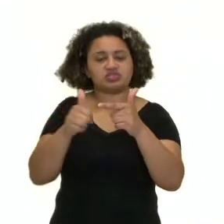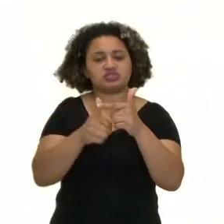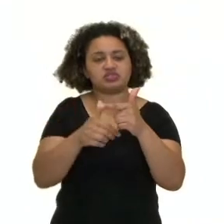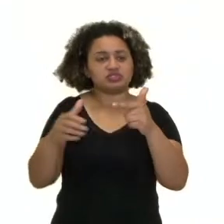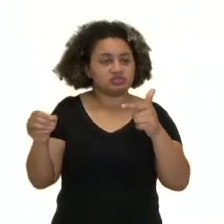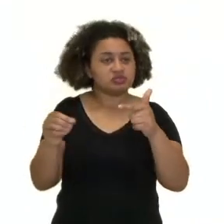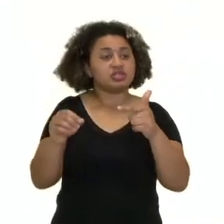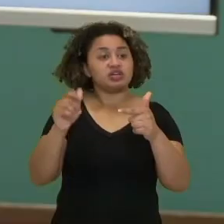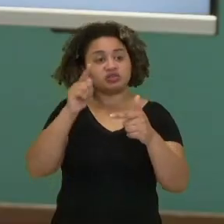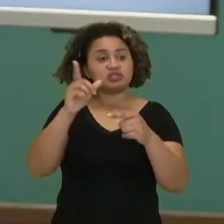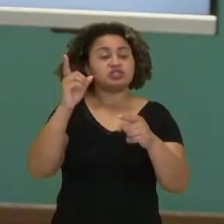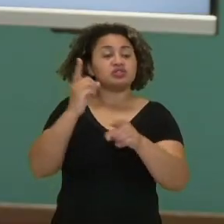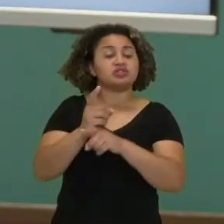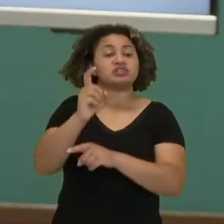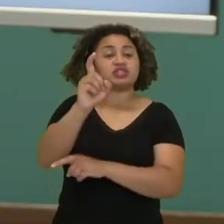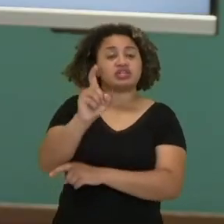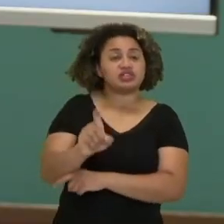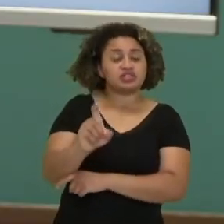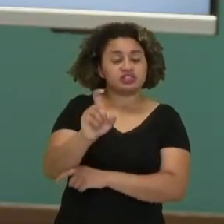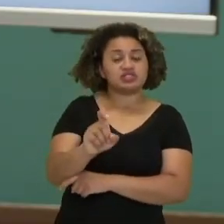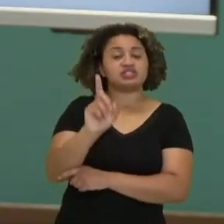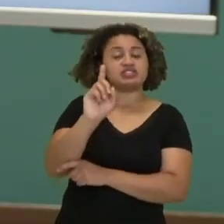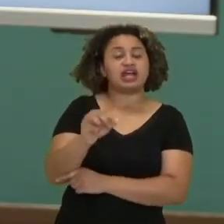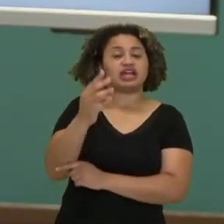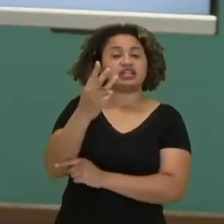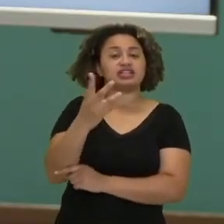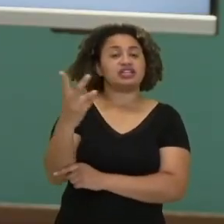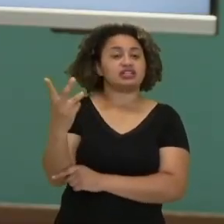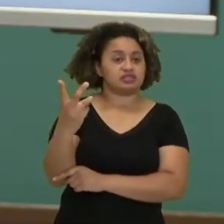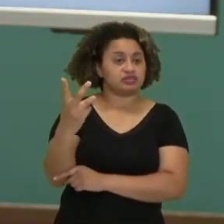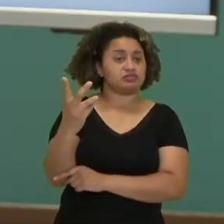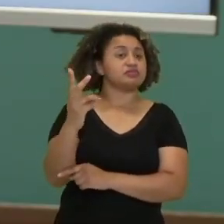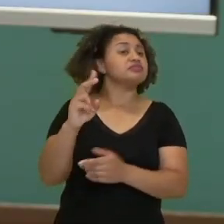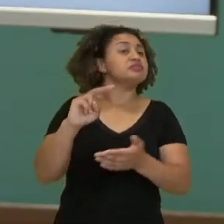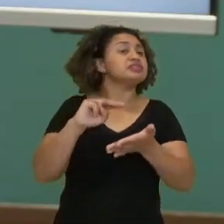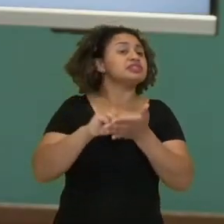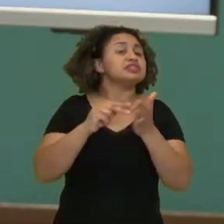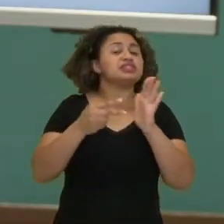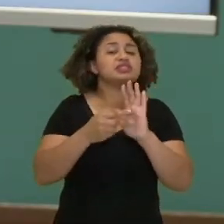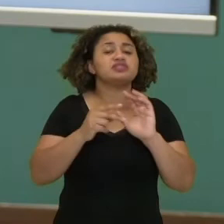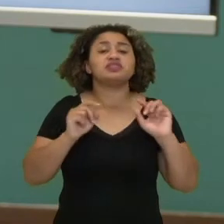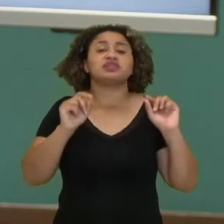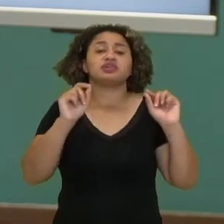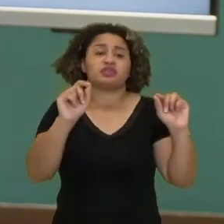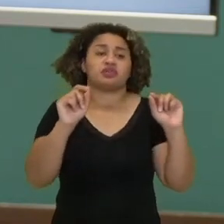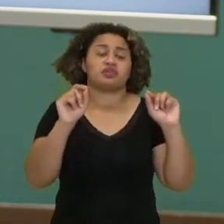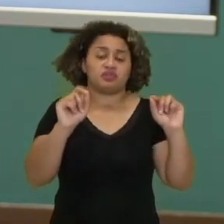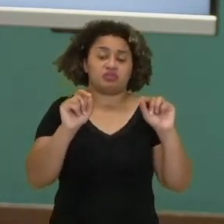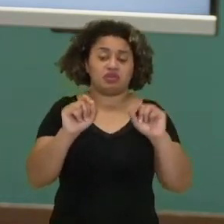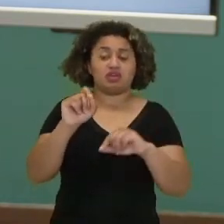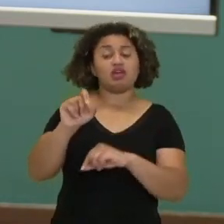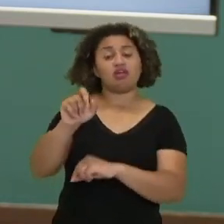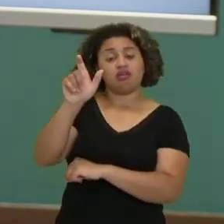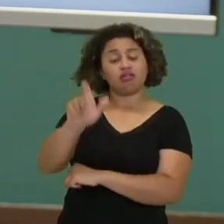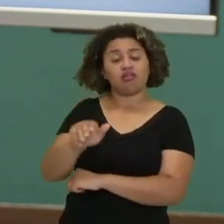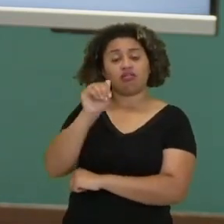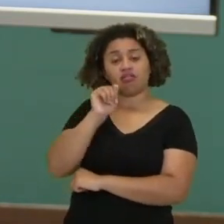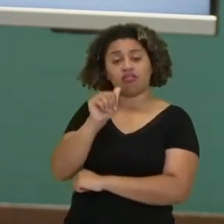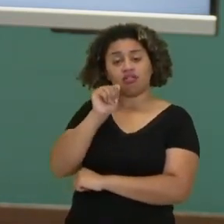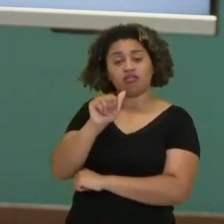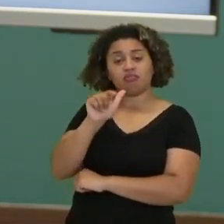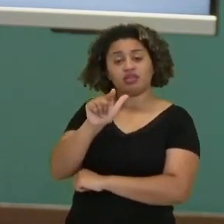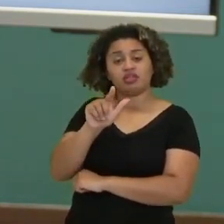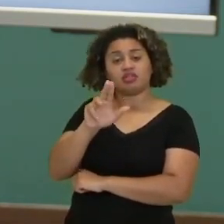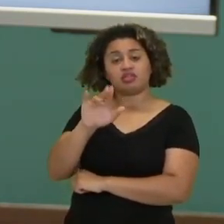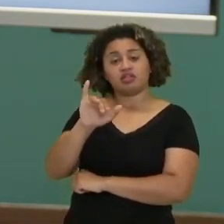multiplicando aqui, ele passa dividindo. Então, o valor de x vai ser igual a 32,